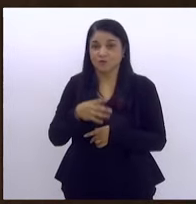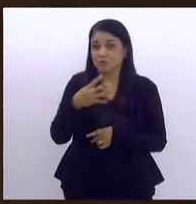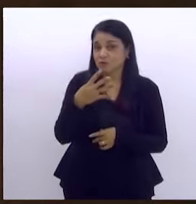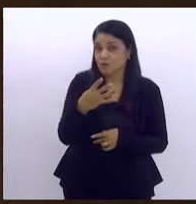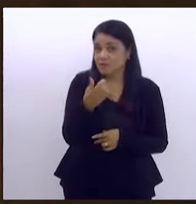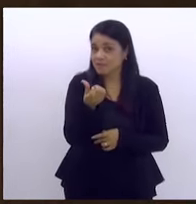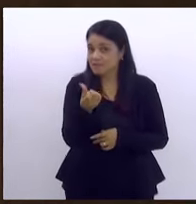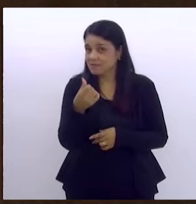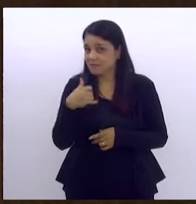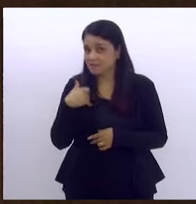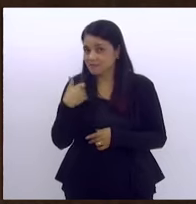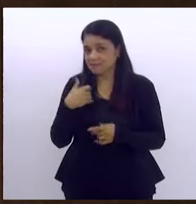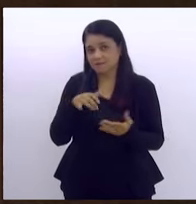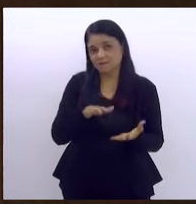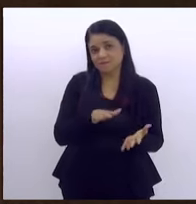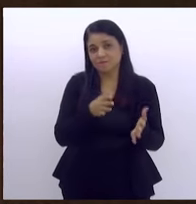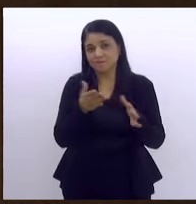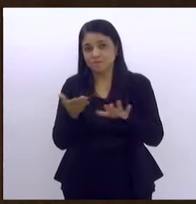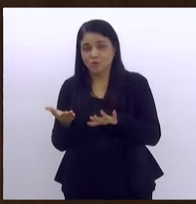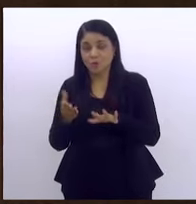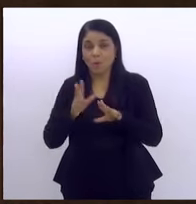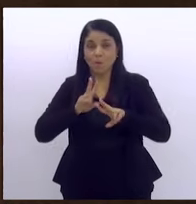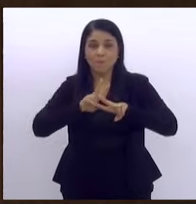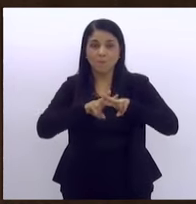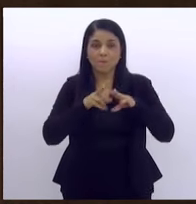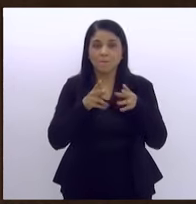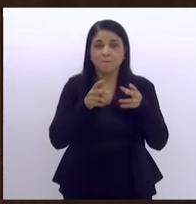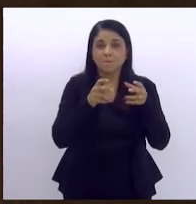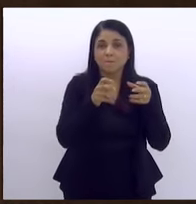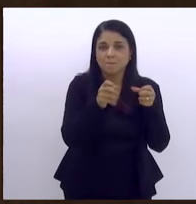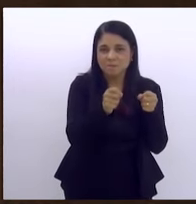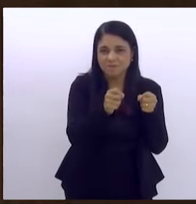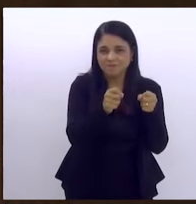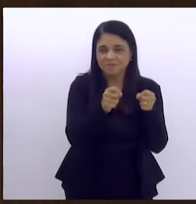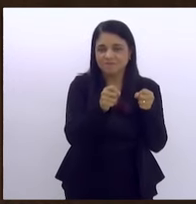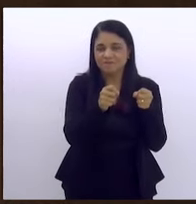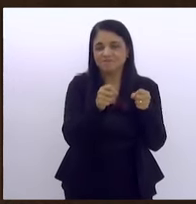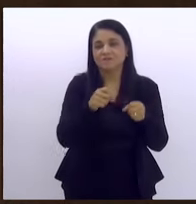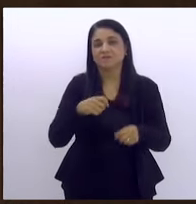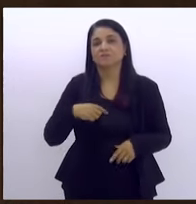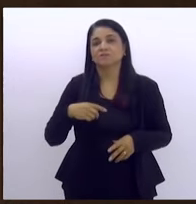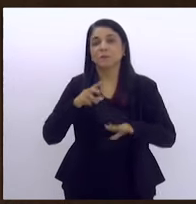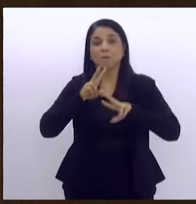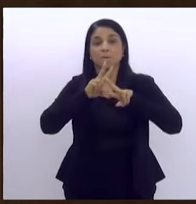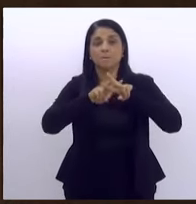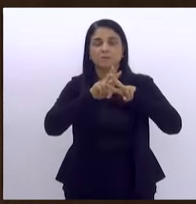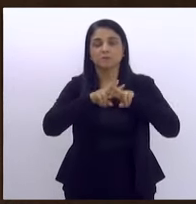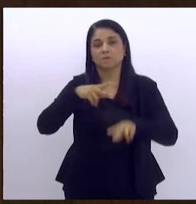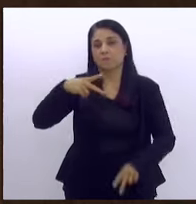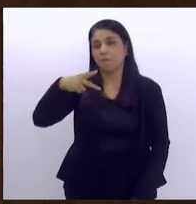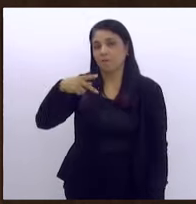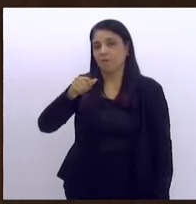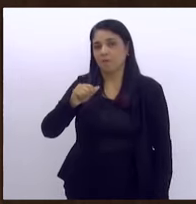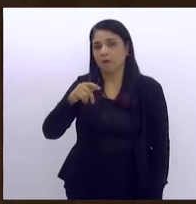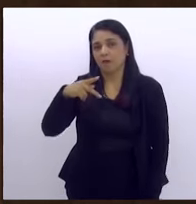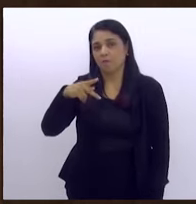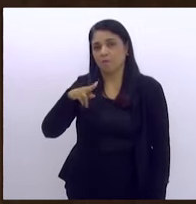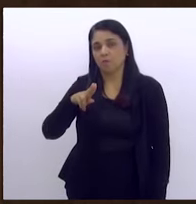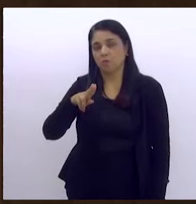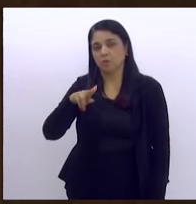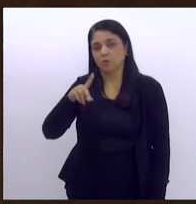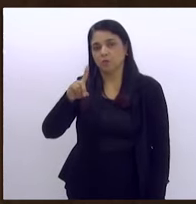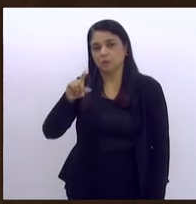anos morreu preso ali no presídio da Papuda, em Brasília, sem que tivesse